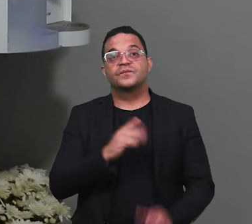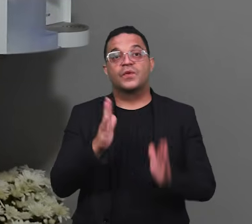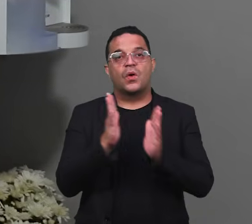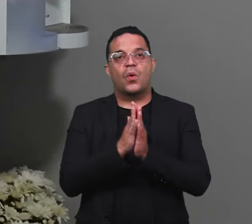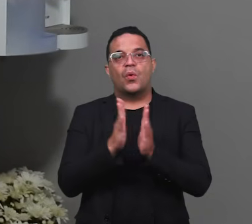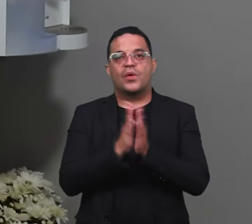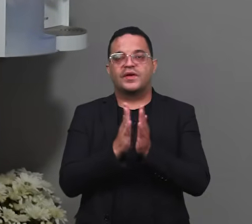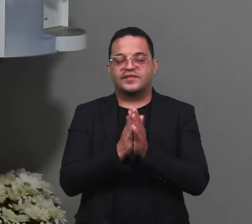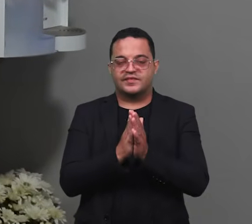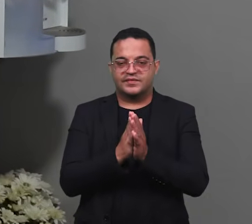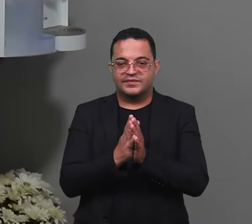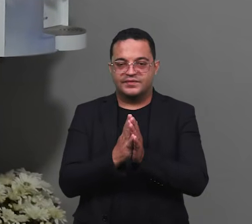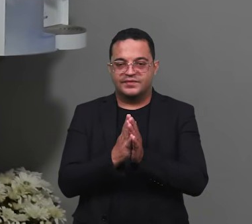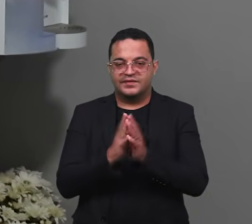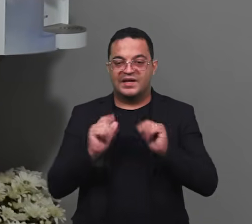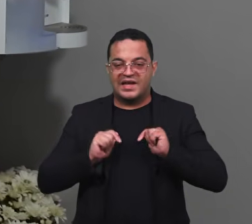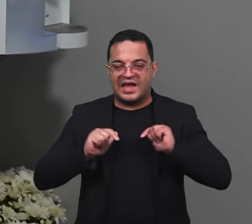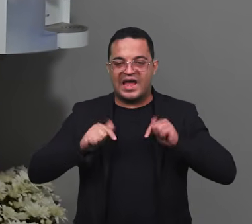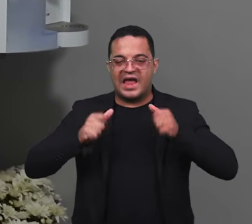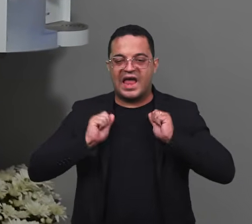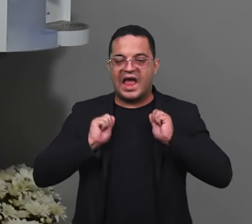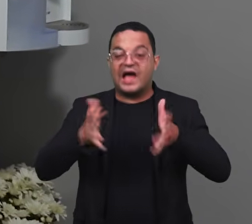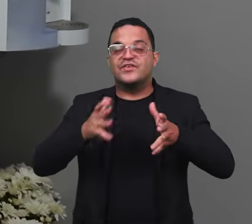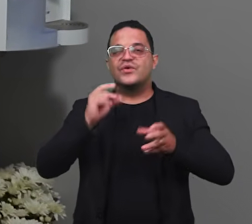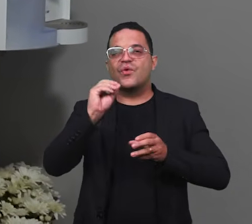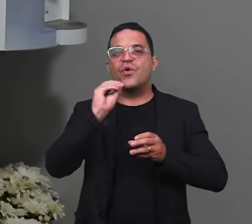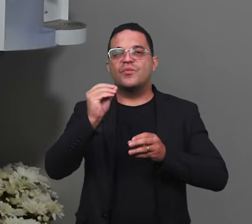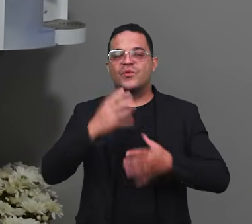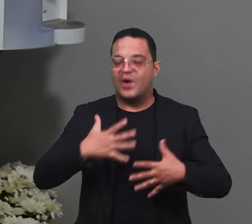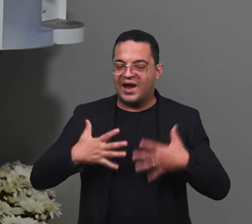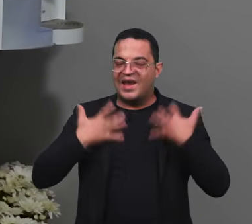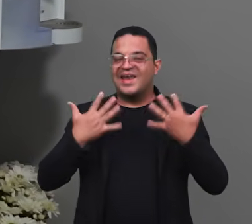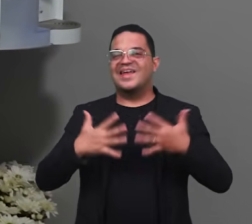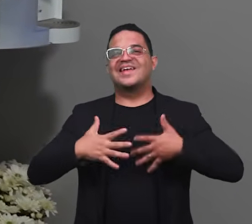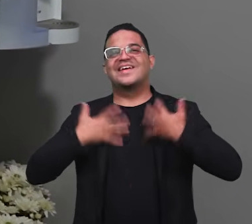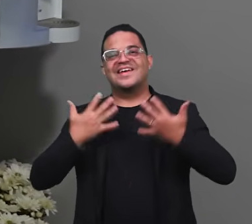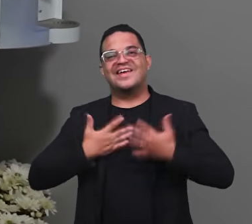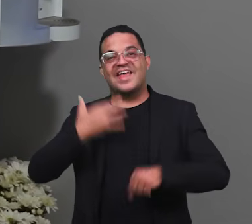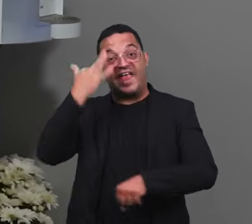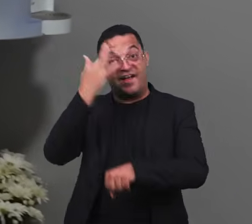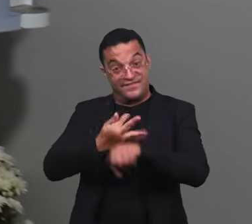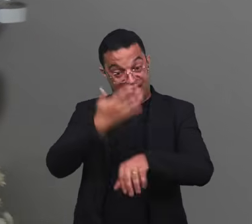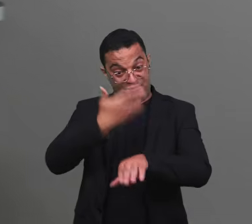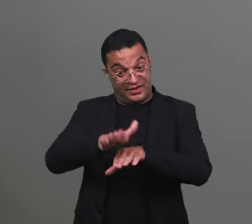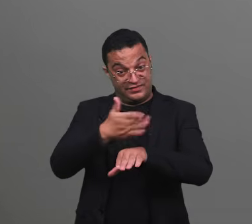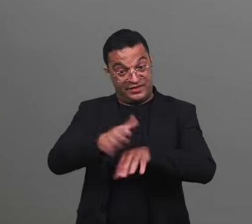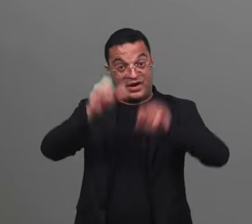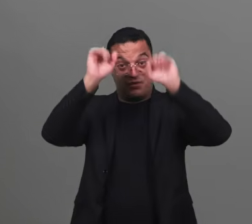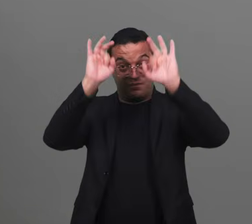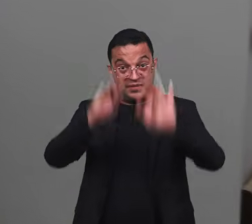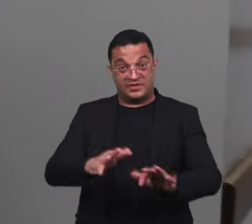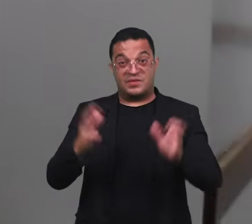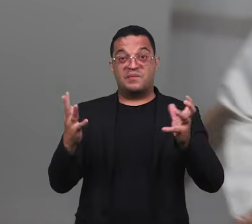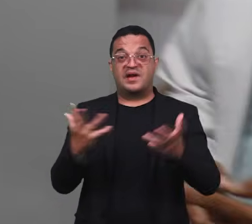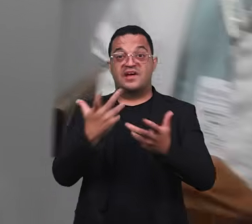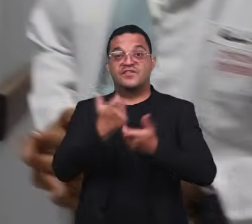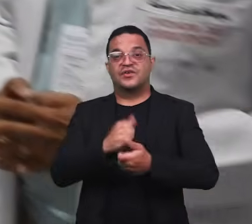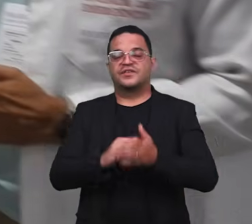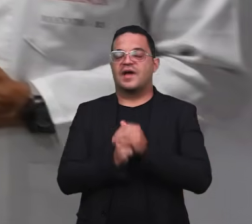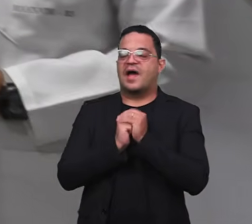a gente vê nisso uma alegria dele saber o seguinte, que tudo é o espiritual. E o exercício da fé opera nisso com uma bênção